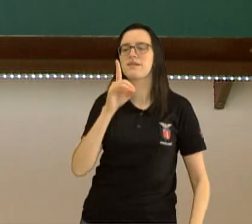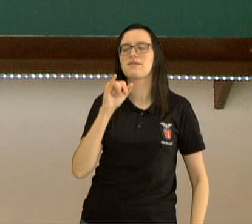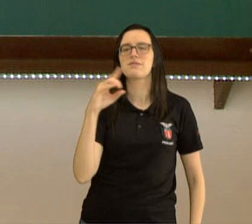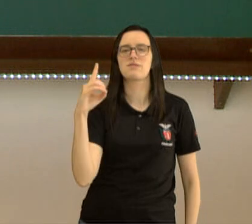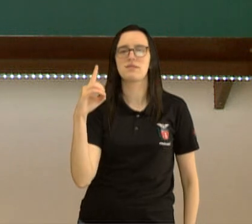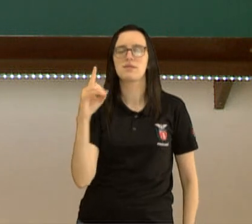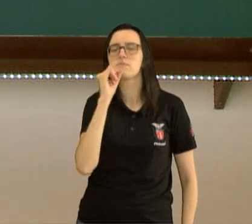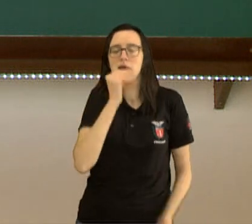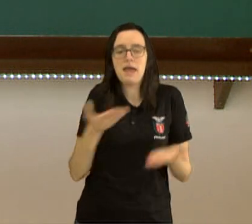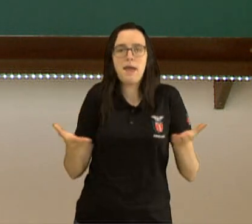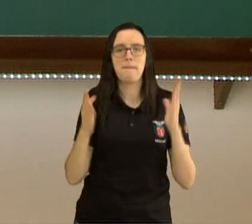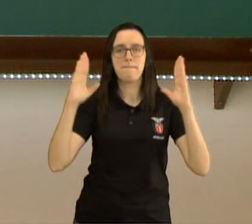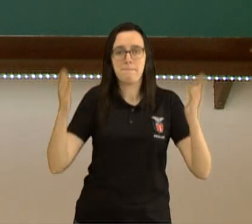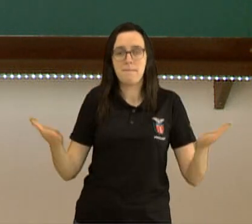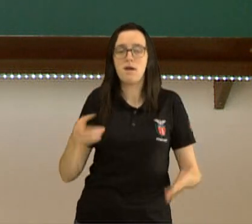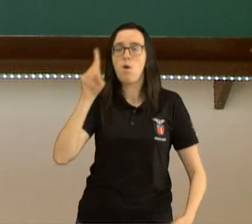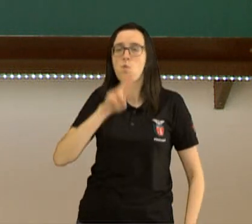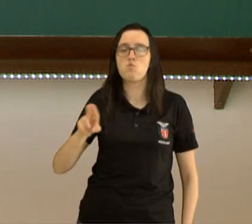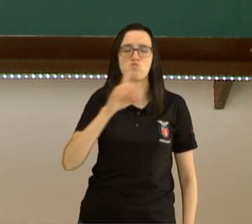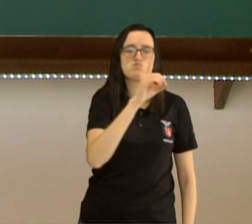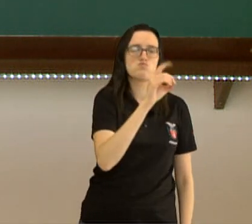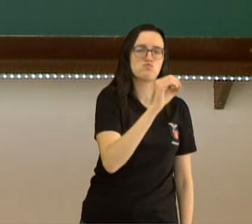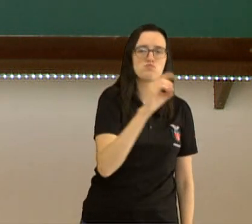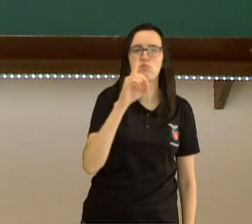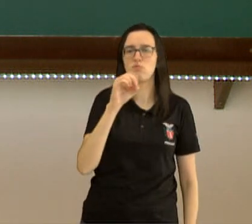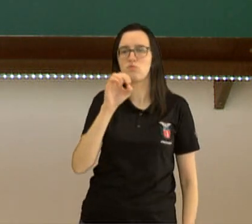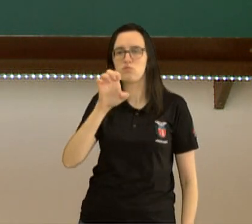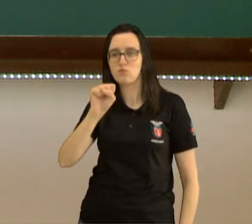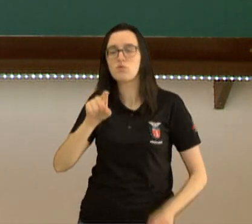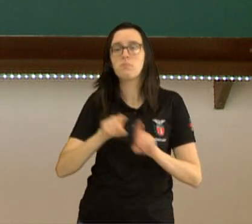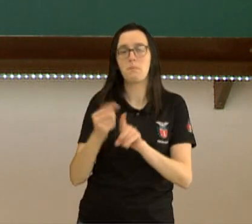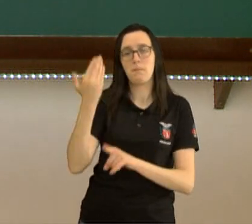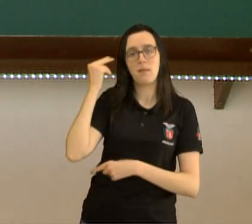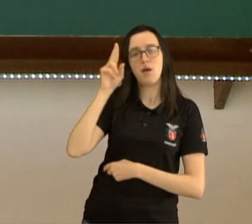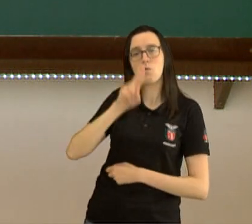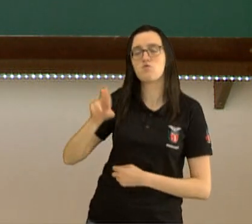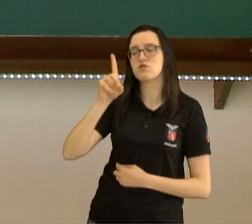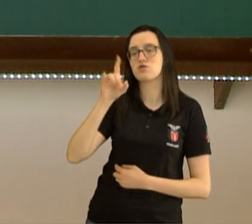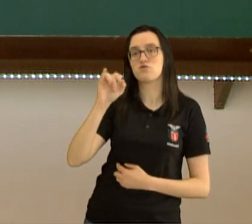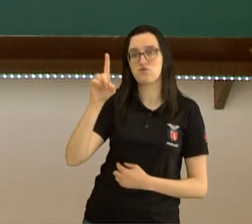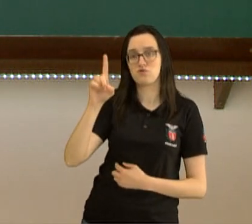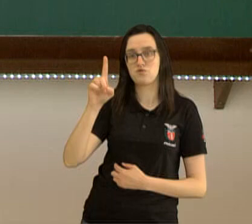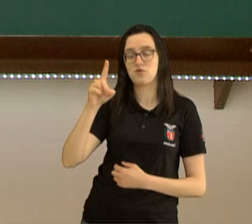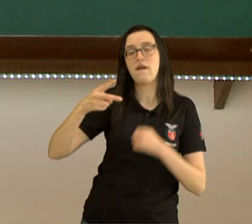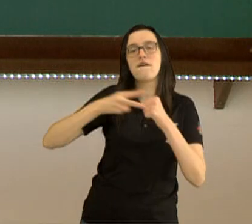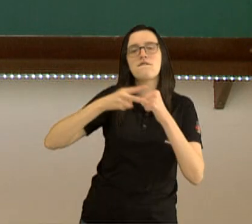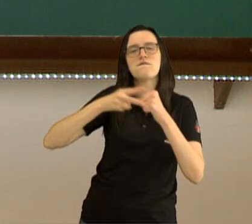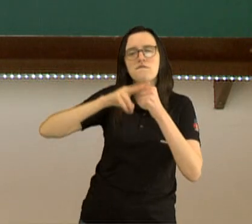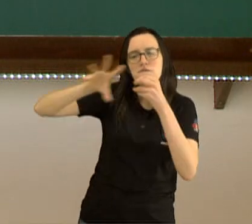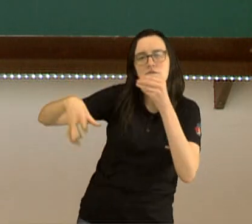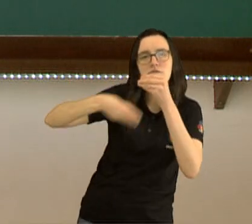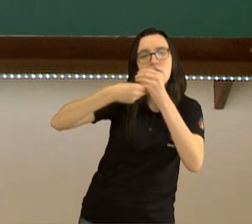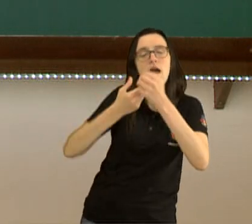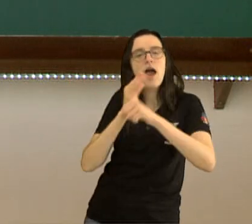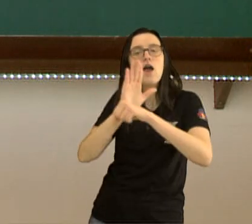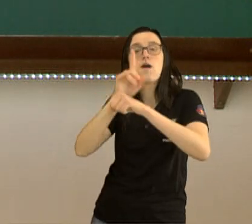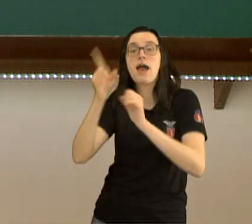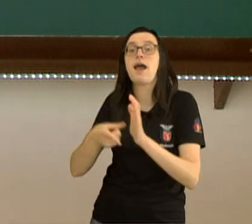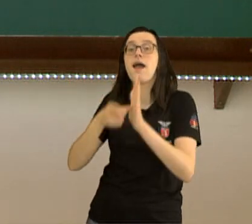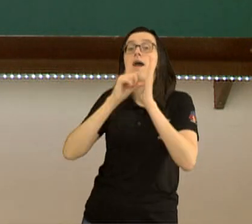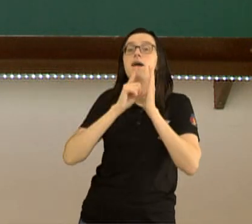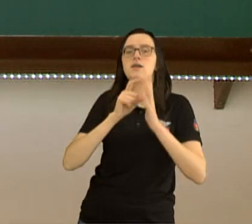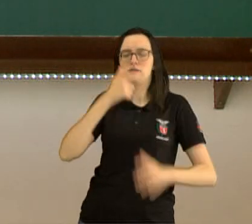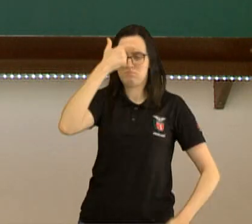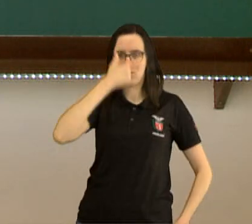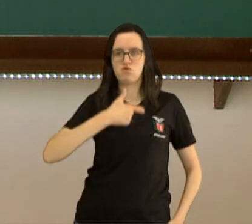Então no presente a gente usa o do e o does e no passado a gente utiliza o did. É o verbo auxiliar que vem justamente antes do